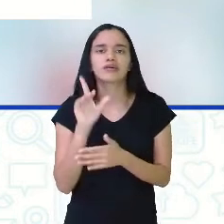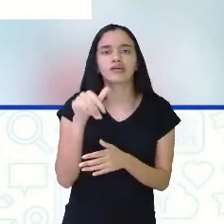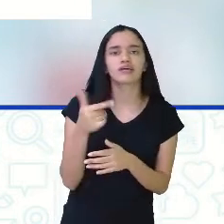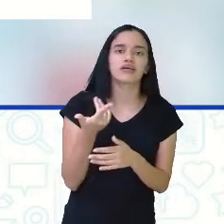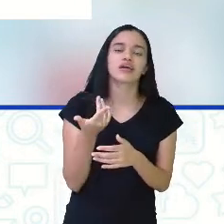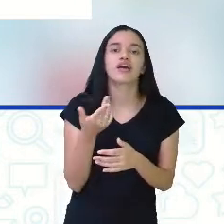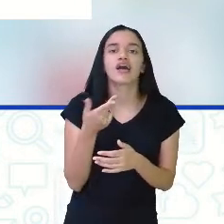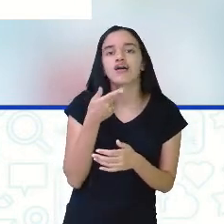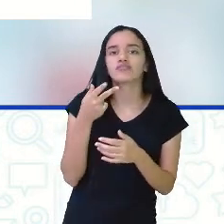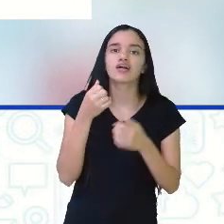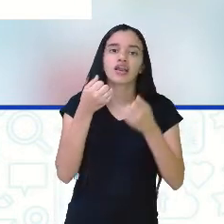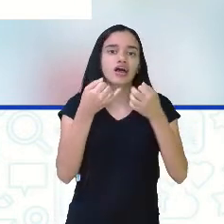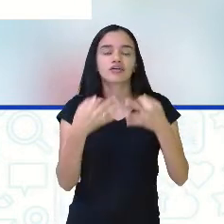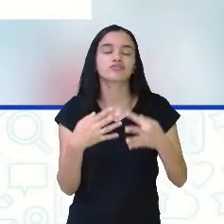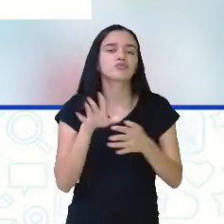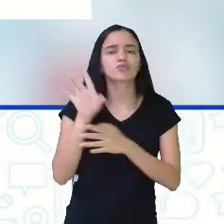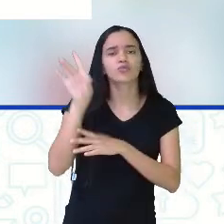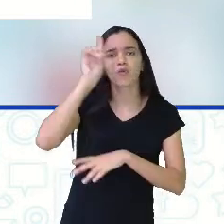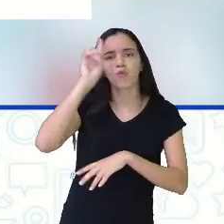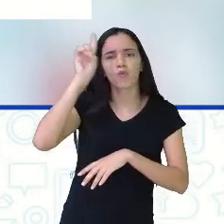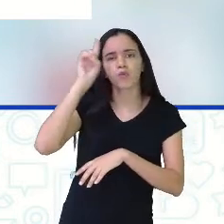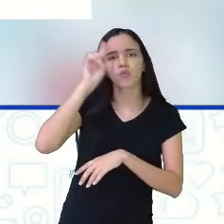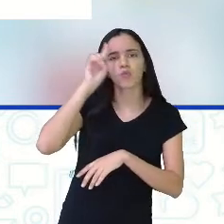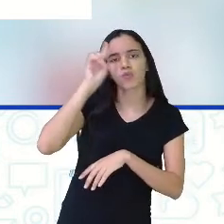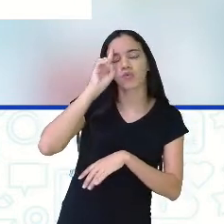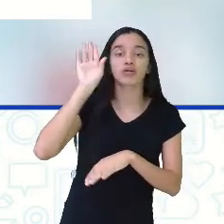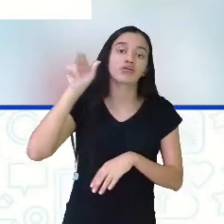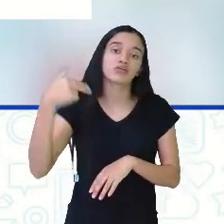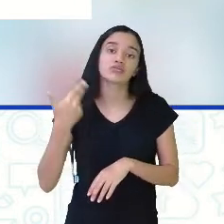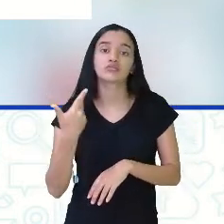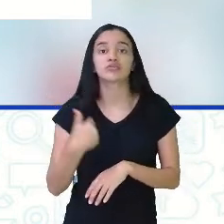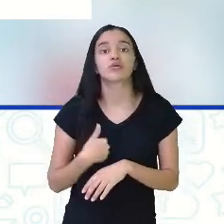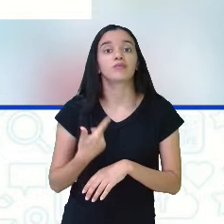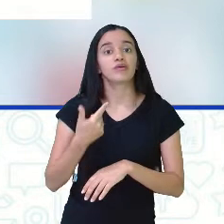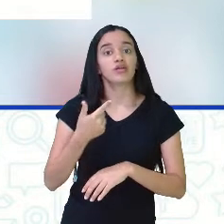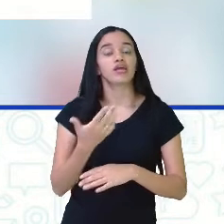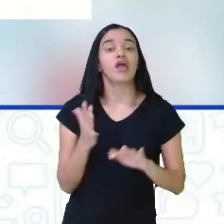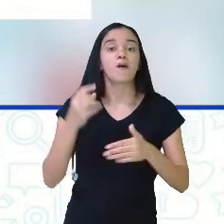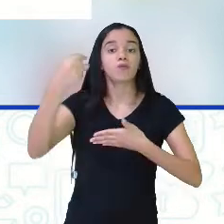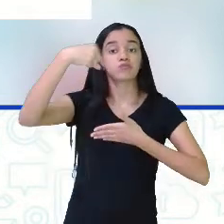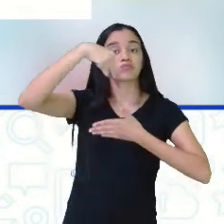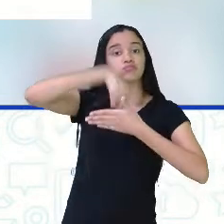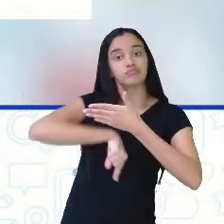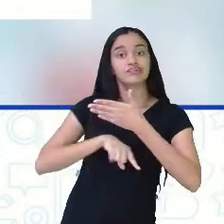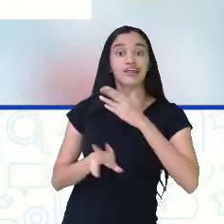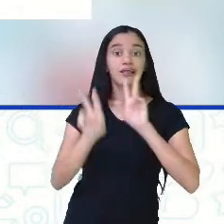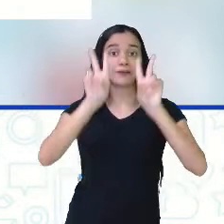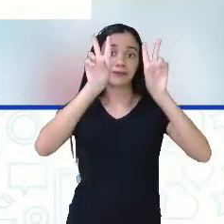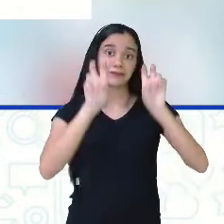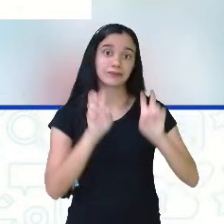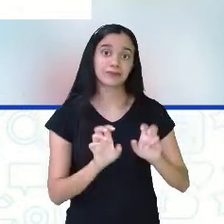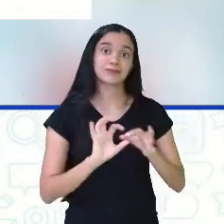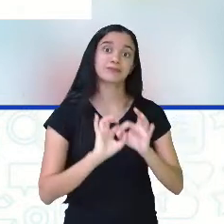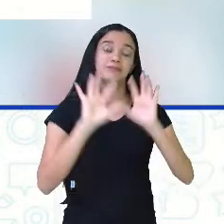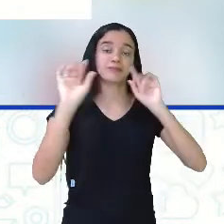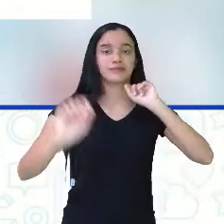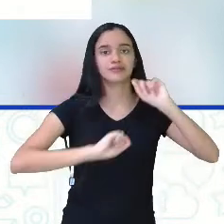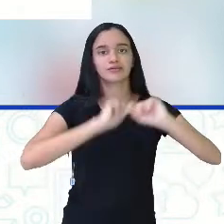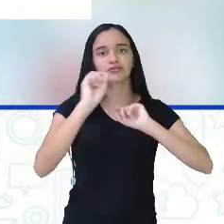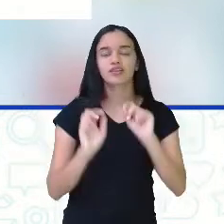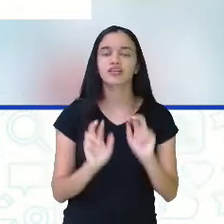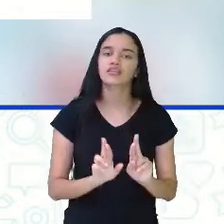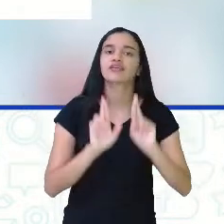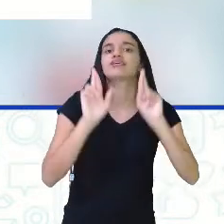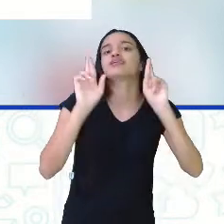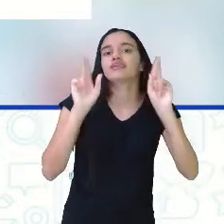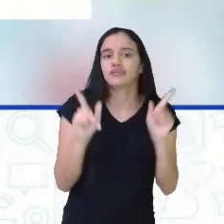a falar muito sobre o cotidiano, né? Ou sobre o eu. E aí por quê? Porque são temas que permitem muitas inferências, são